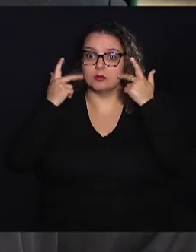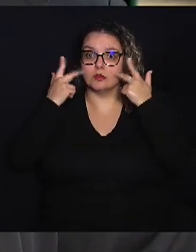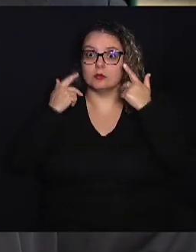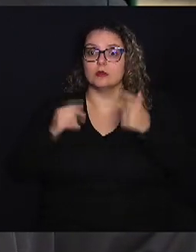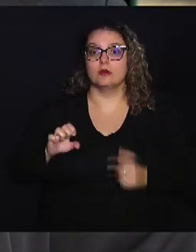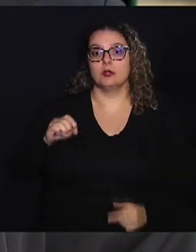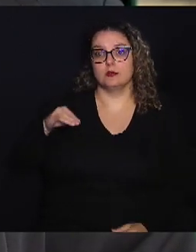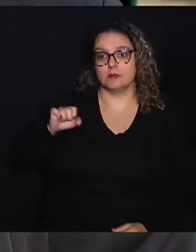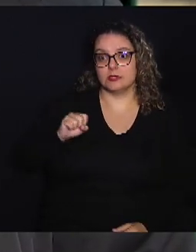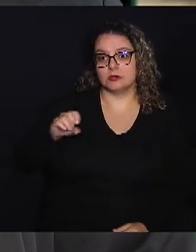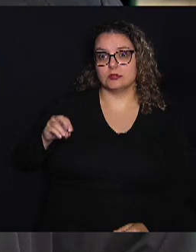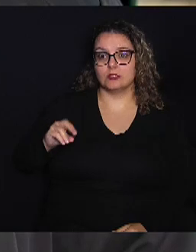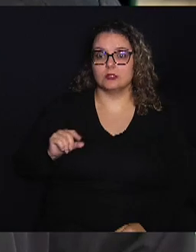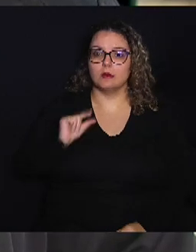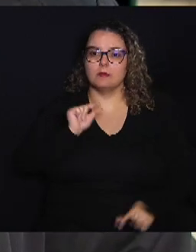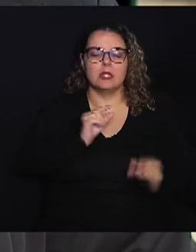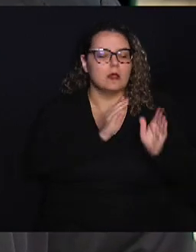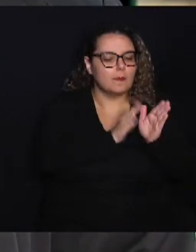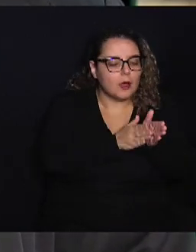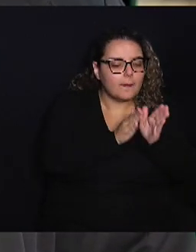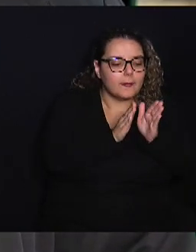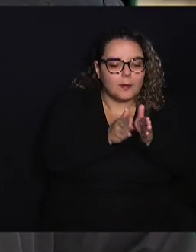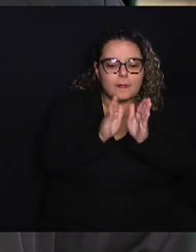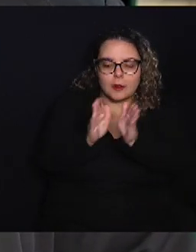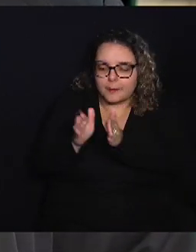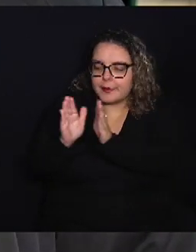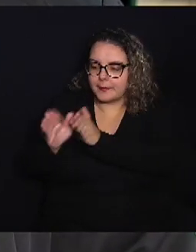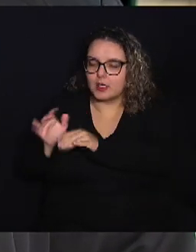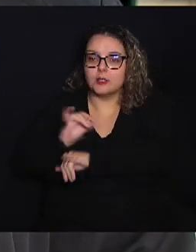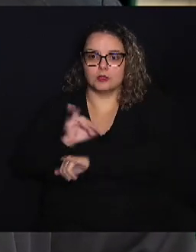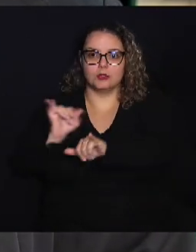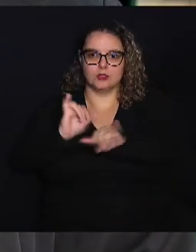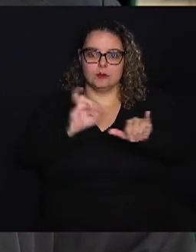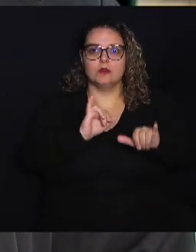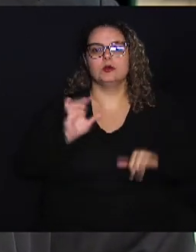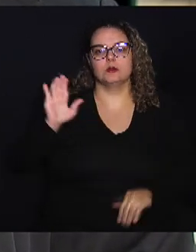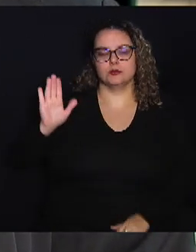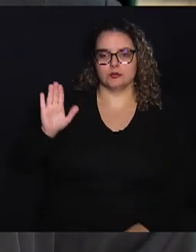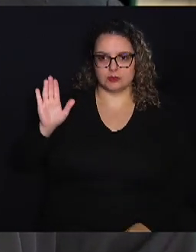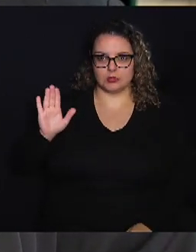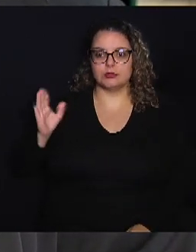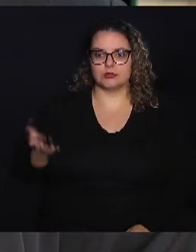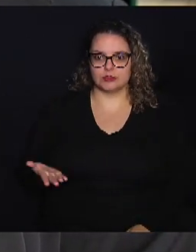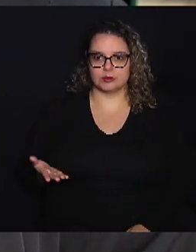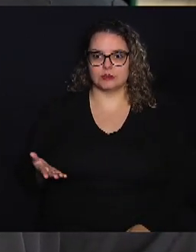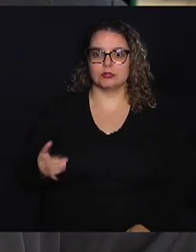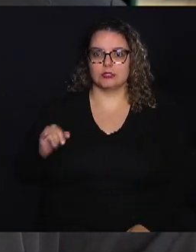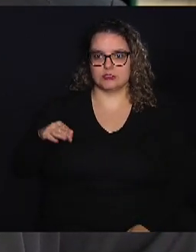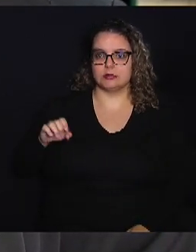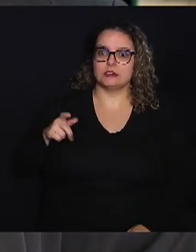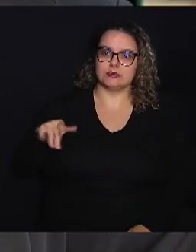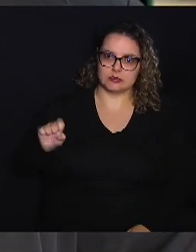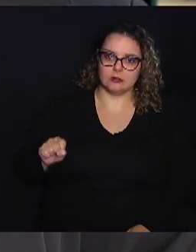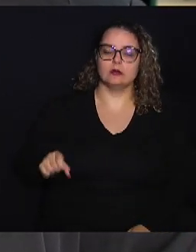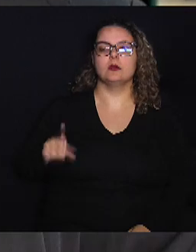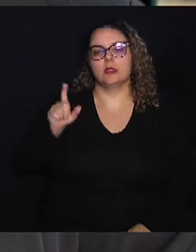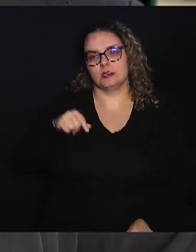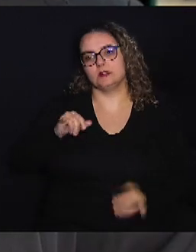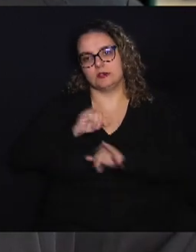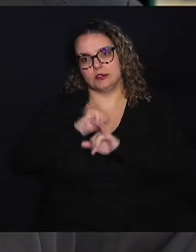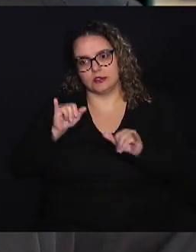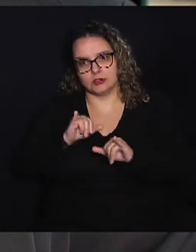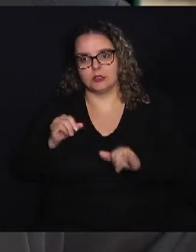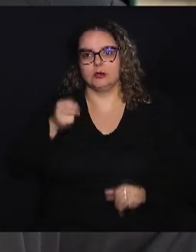então são pequenos bloquinhos de propaganda daqueles candidatos. Nas inserções vão estar disponíveis as propagandas